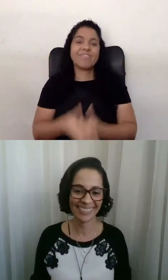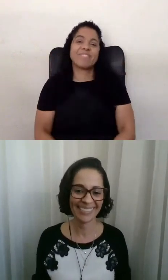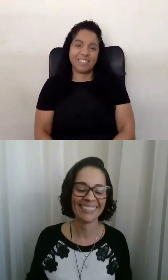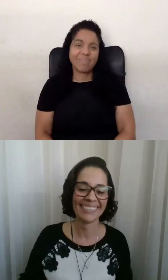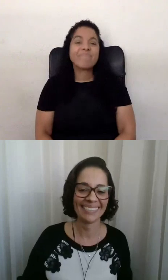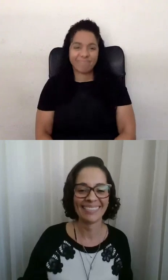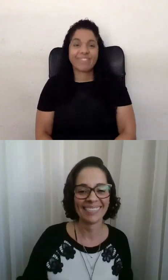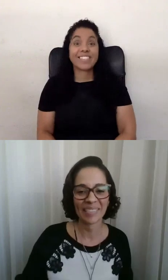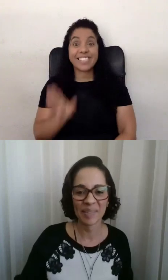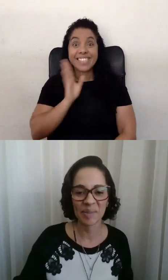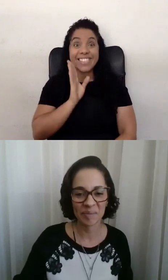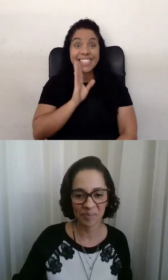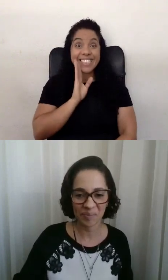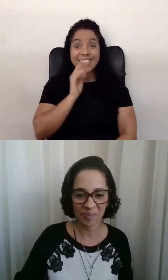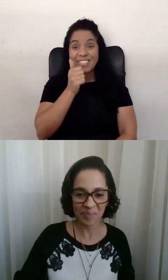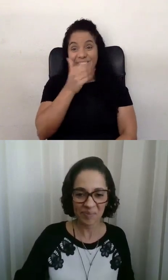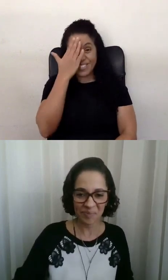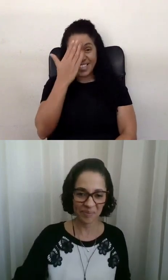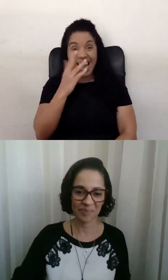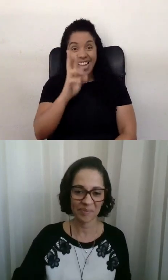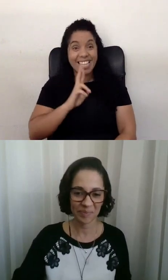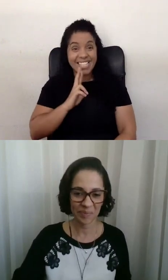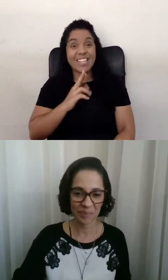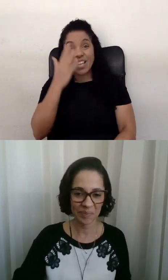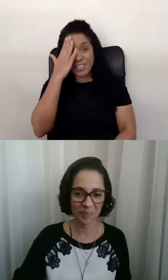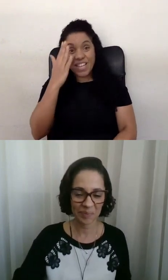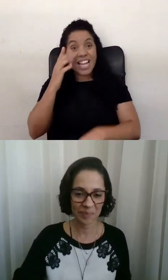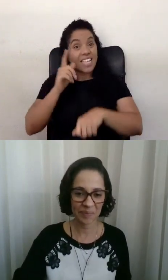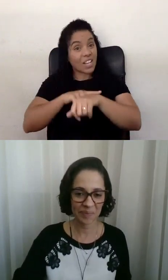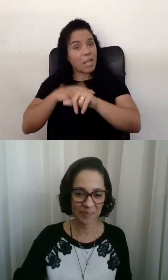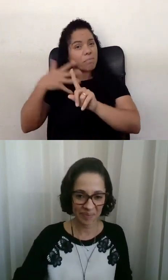Legal, legal. Obrigada aí pela sua resposta. Obrigada pelo tempo aí, pela sua palestra.